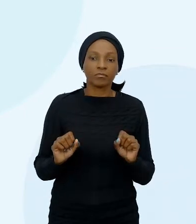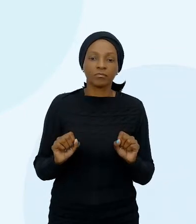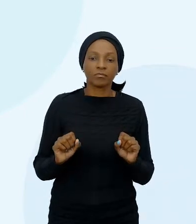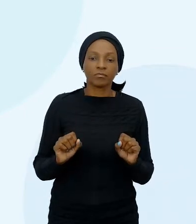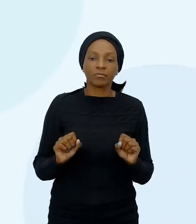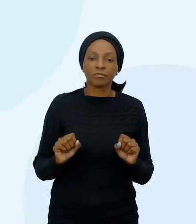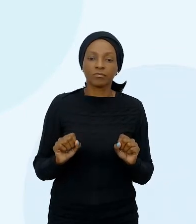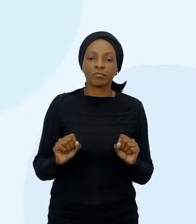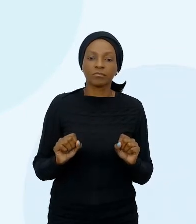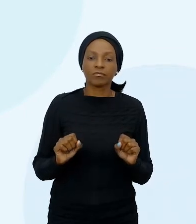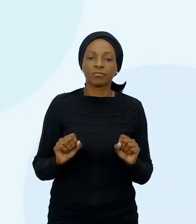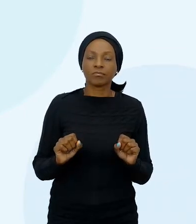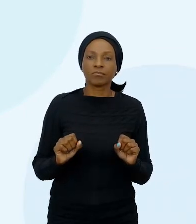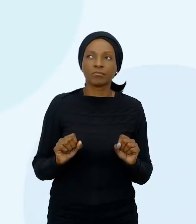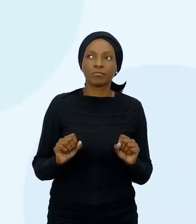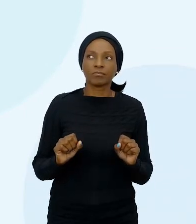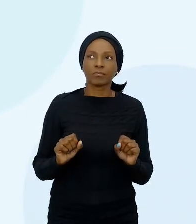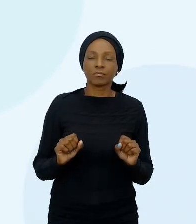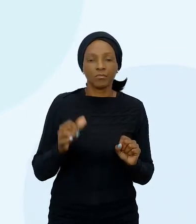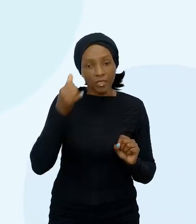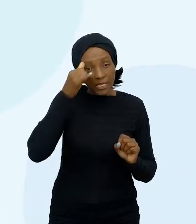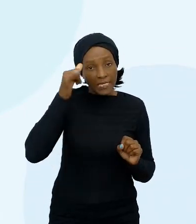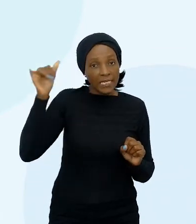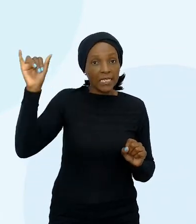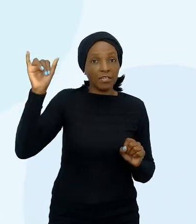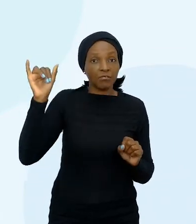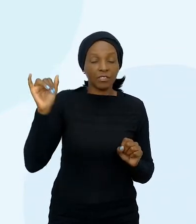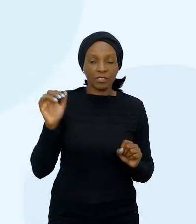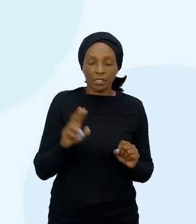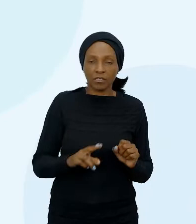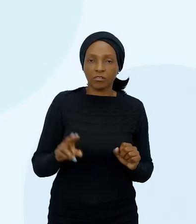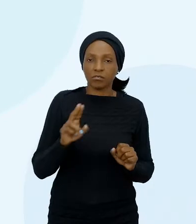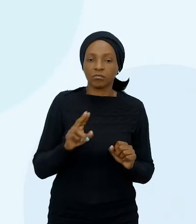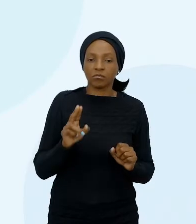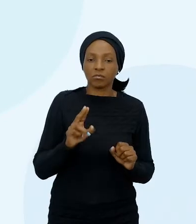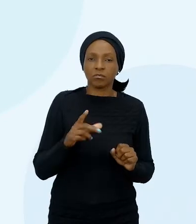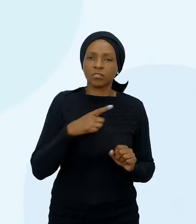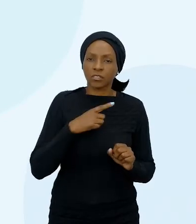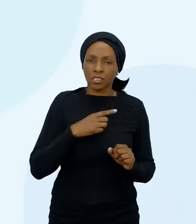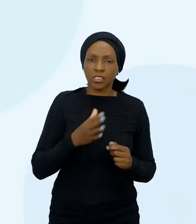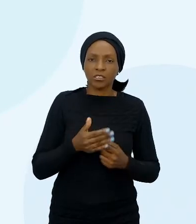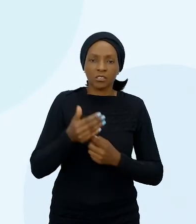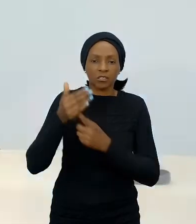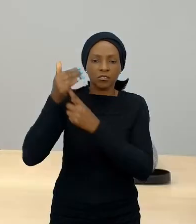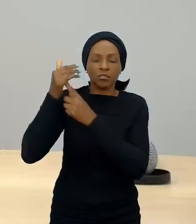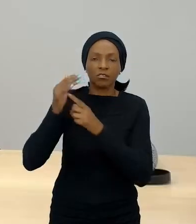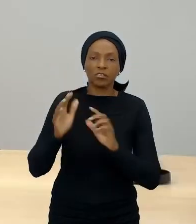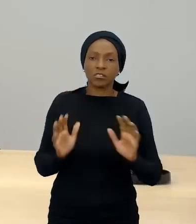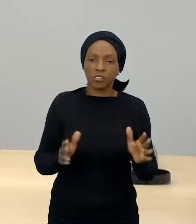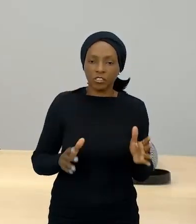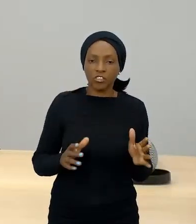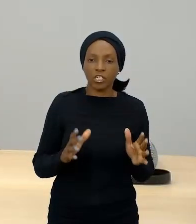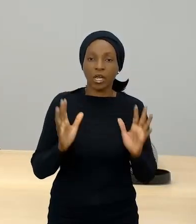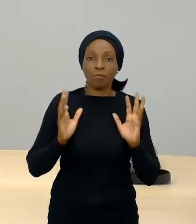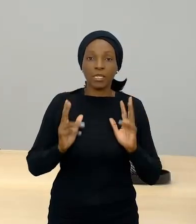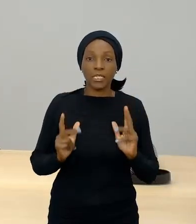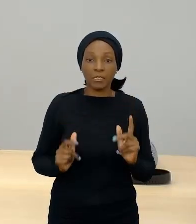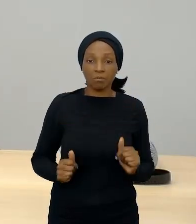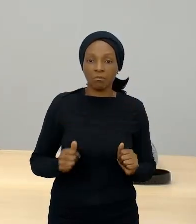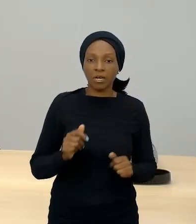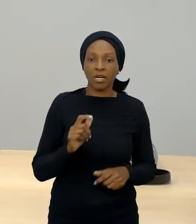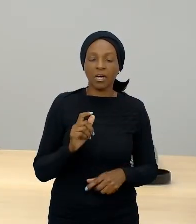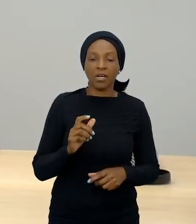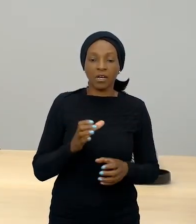essa garrafa num aterro, mas a gente tem que evitar esse processo. Já existe aí tecnologia para higienização dessa